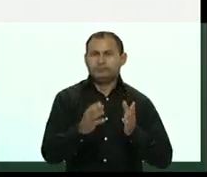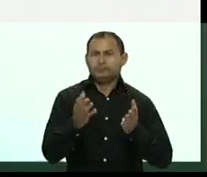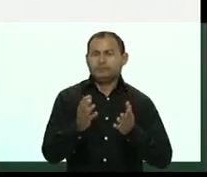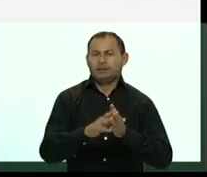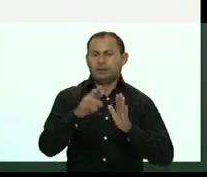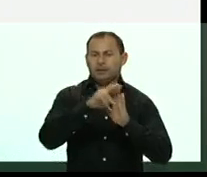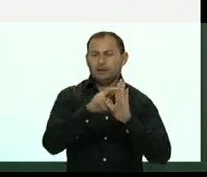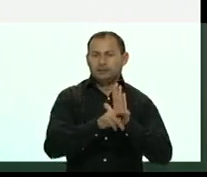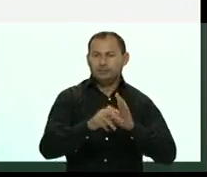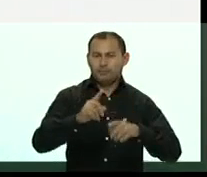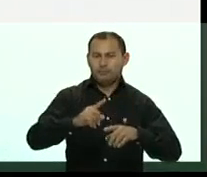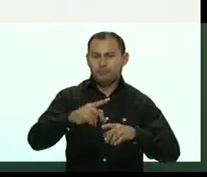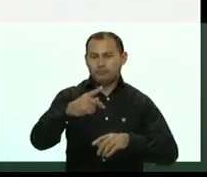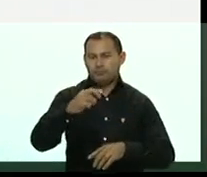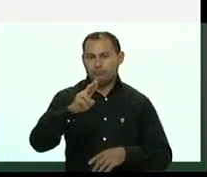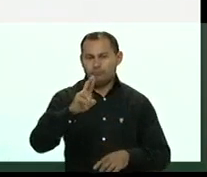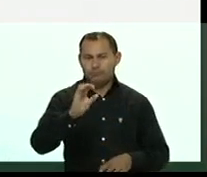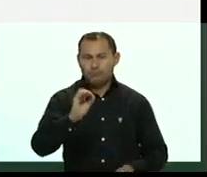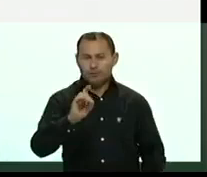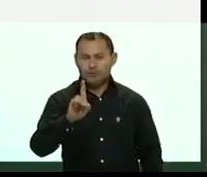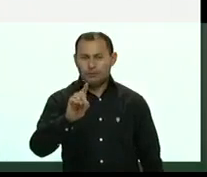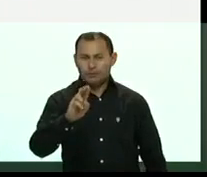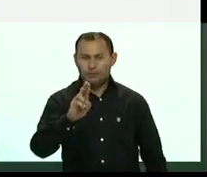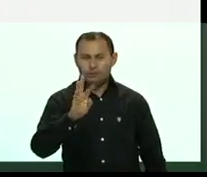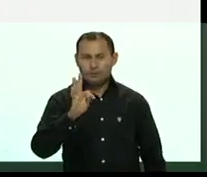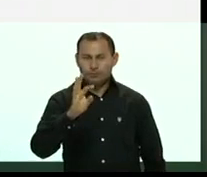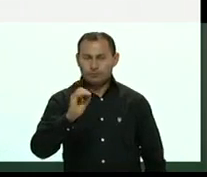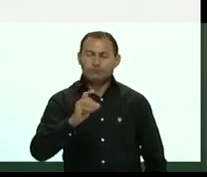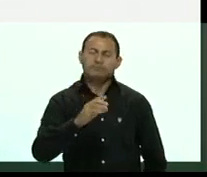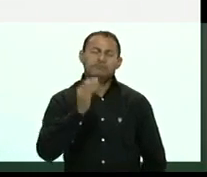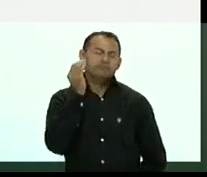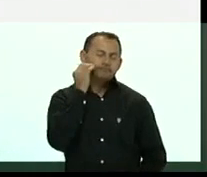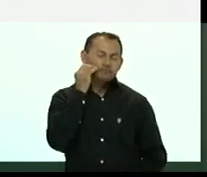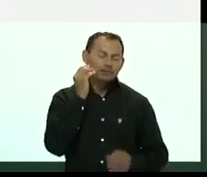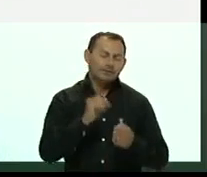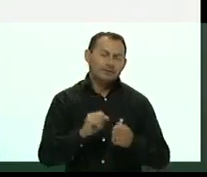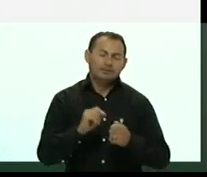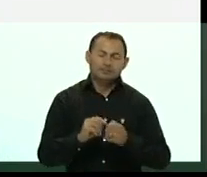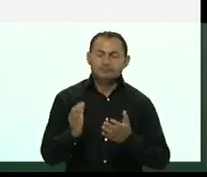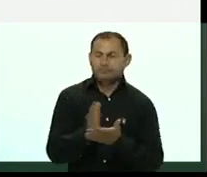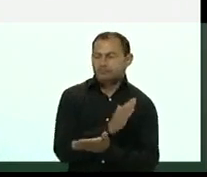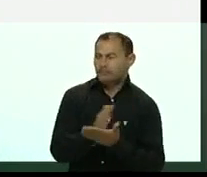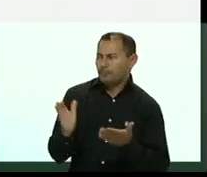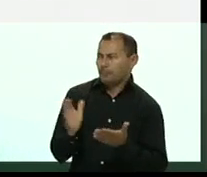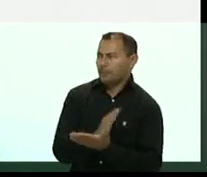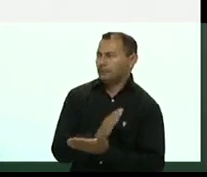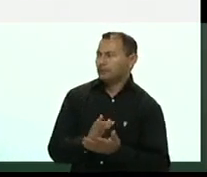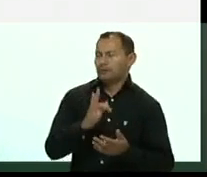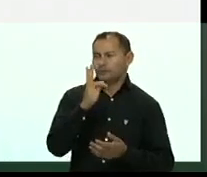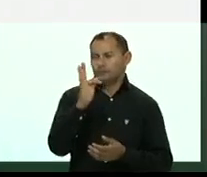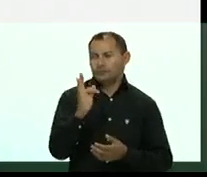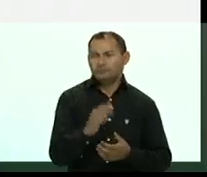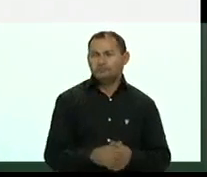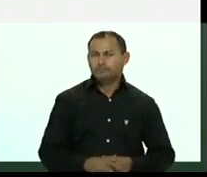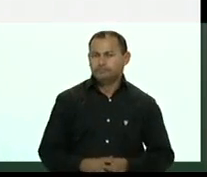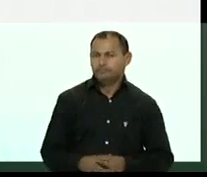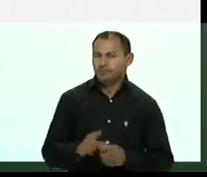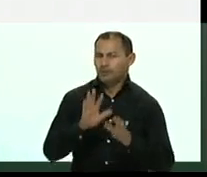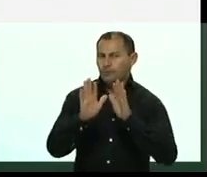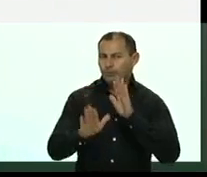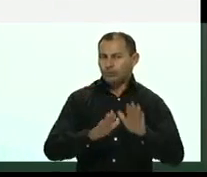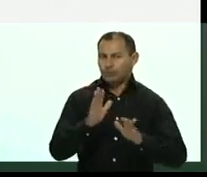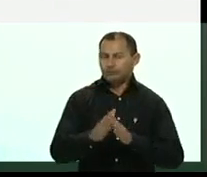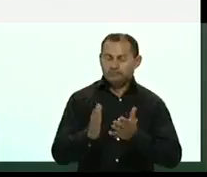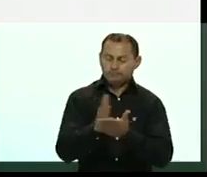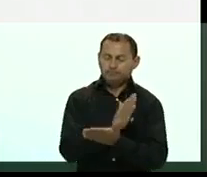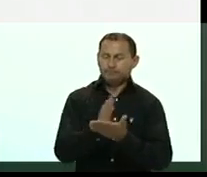da regra do produto. Feito isso, agora a gente tem que se atentar para fazer a distributiva dessa função. Cuidado com